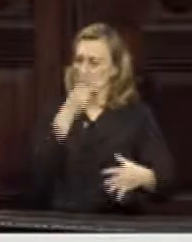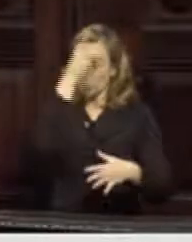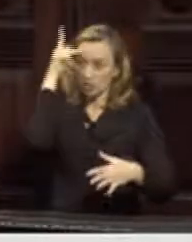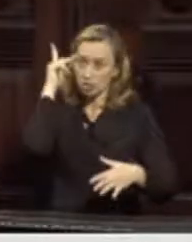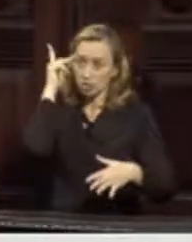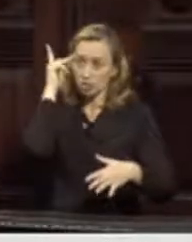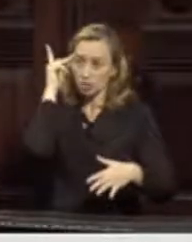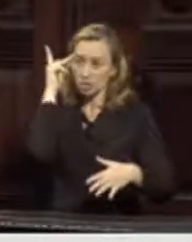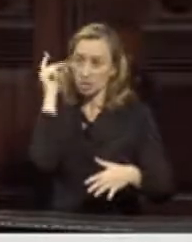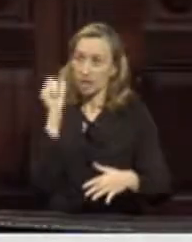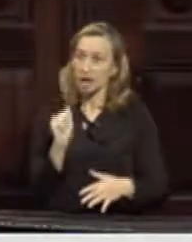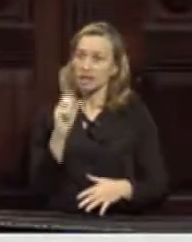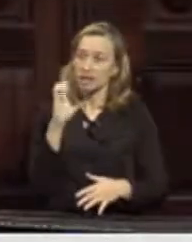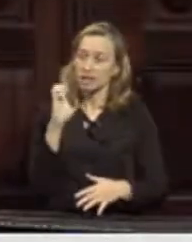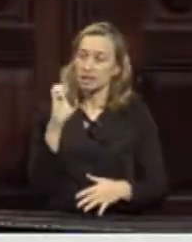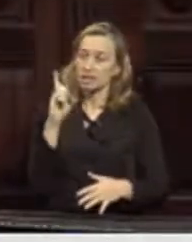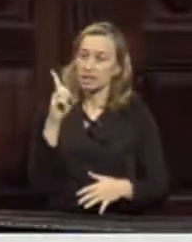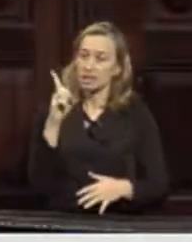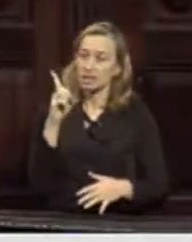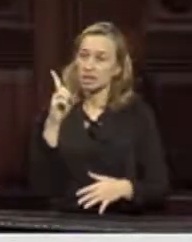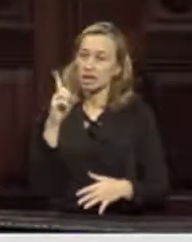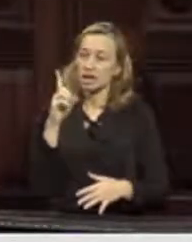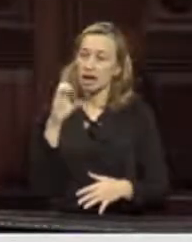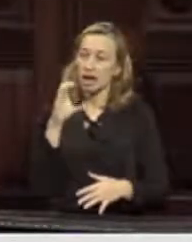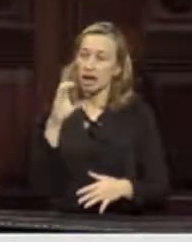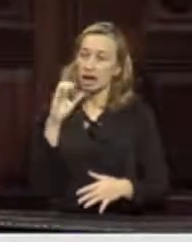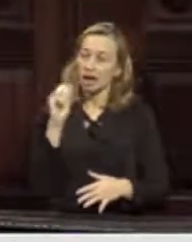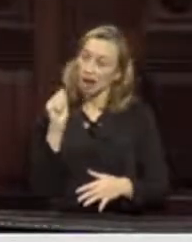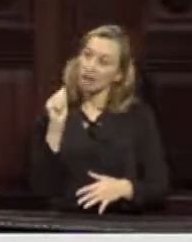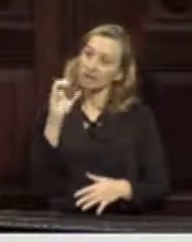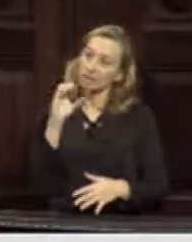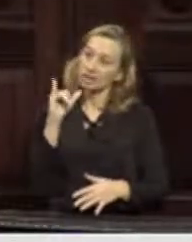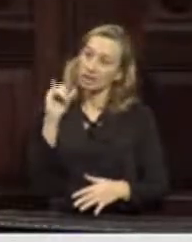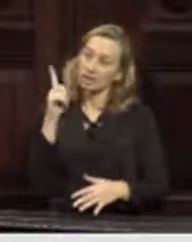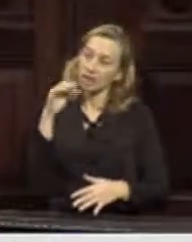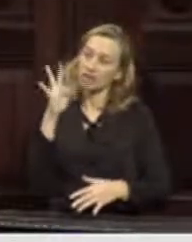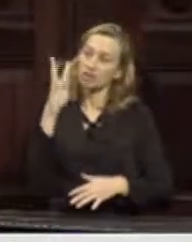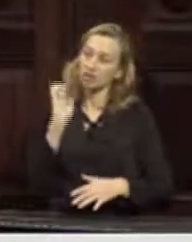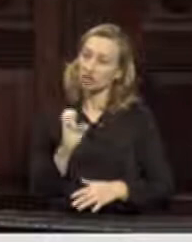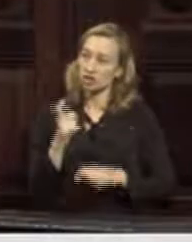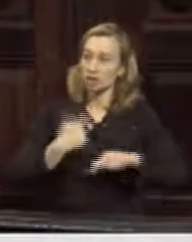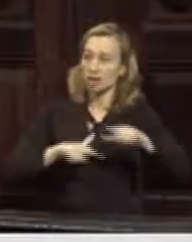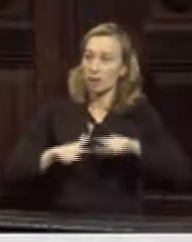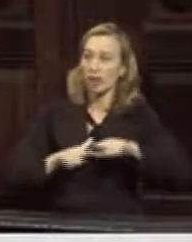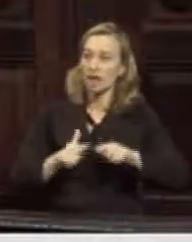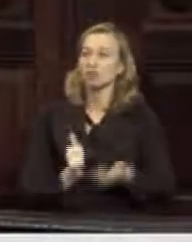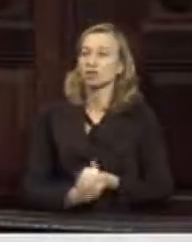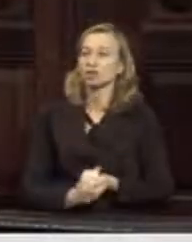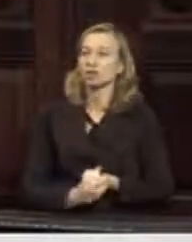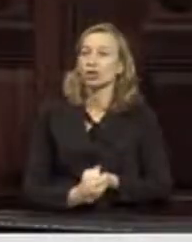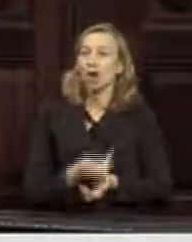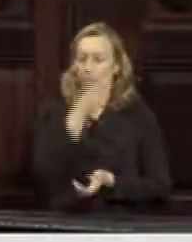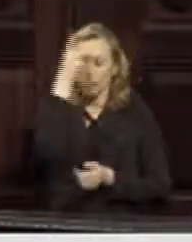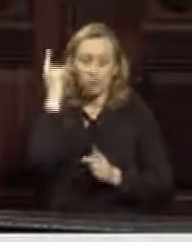dos trabalhadores. O trabalhador passou a ser uma figura